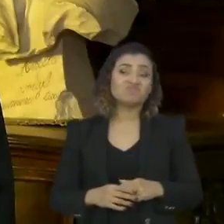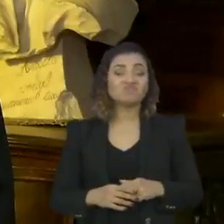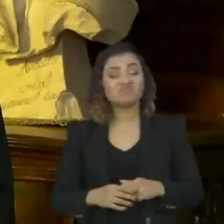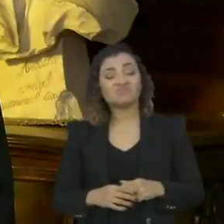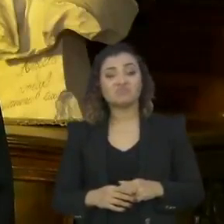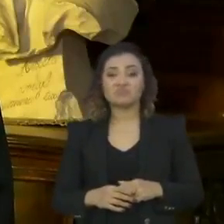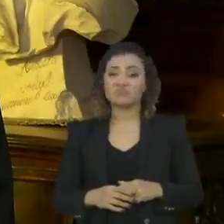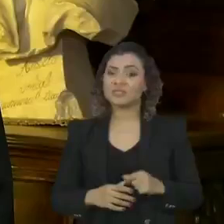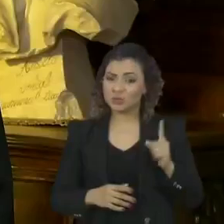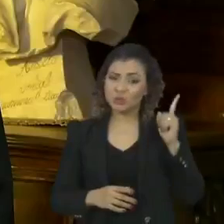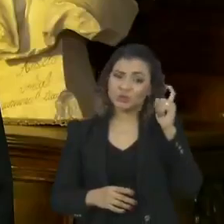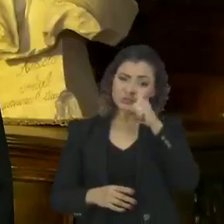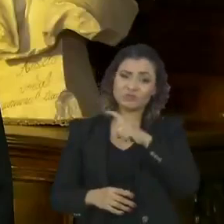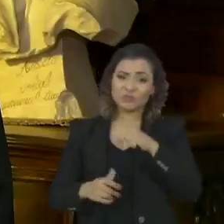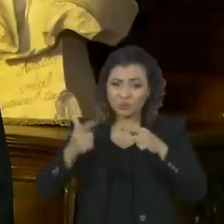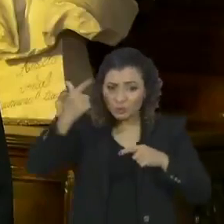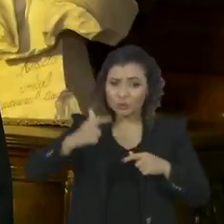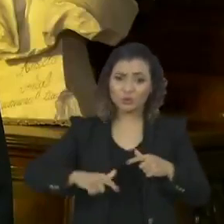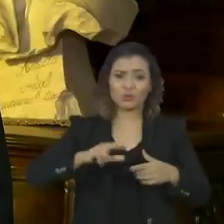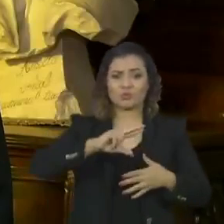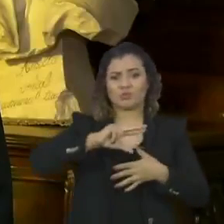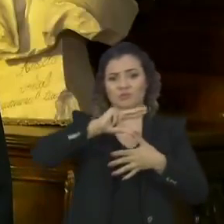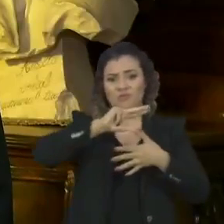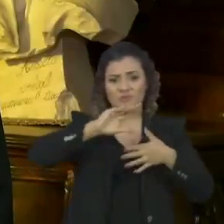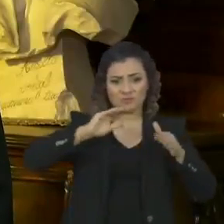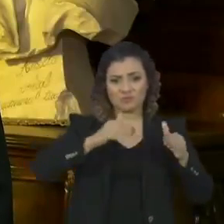seria muito difícil que se voltasse a olhar